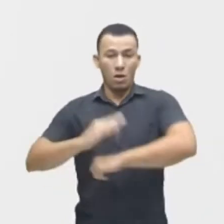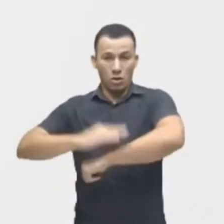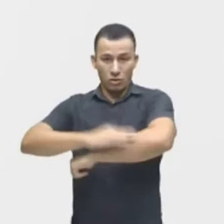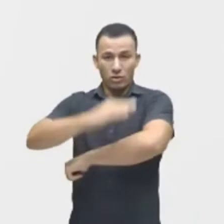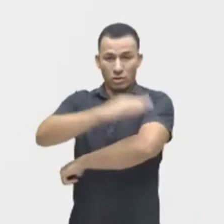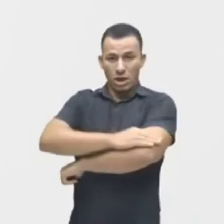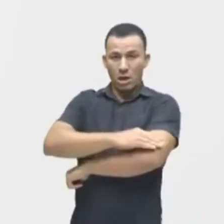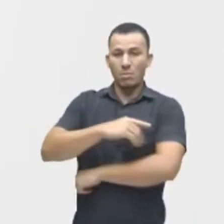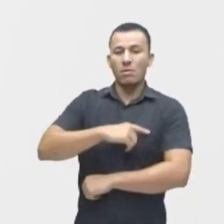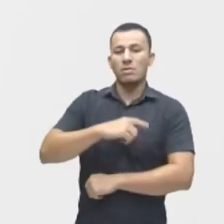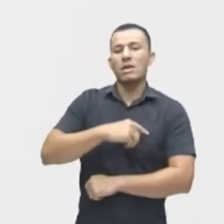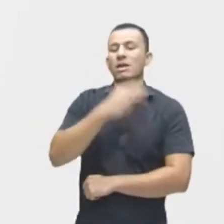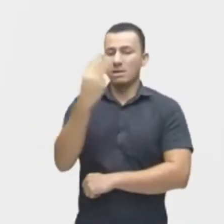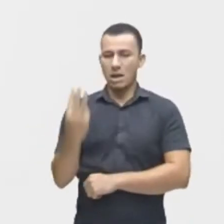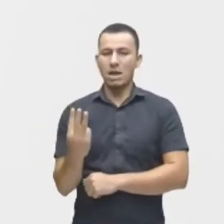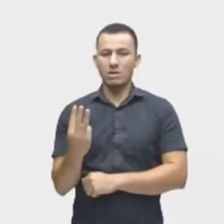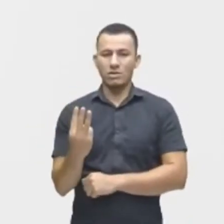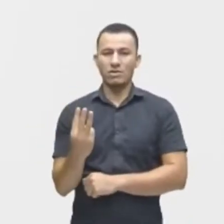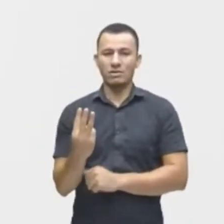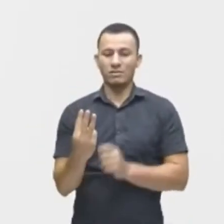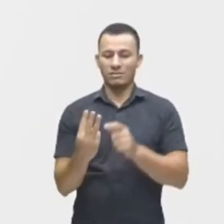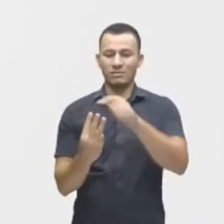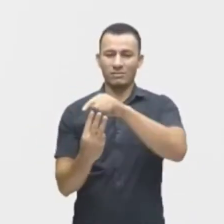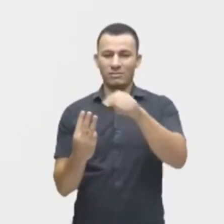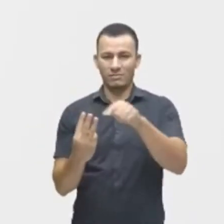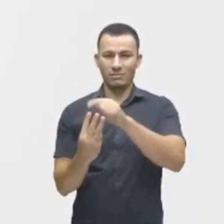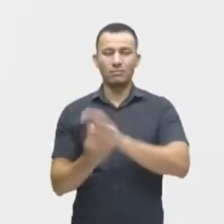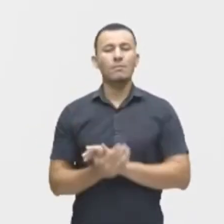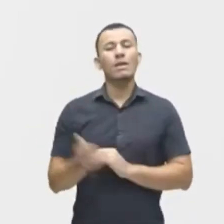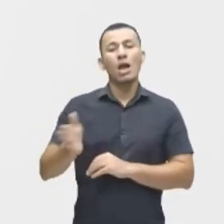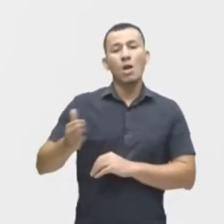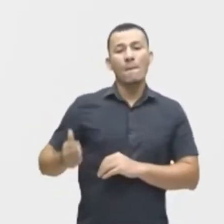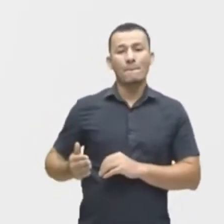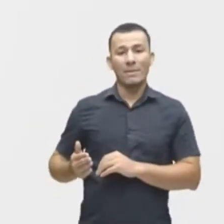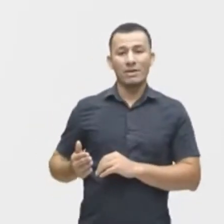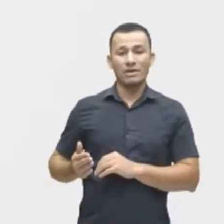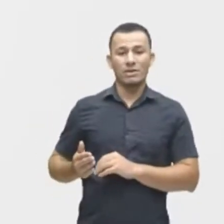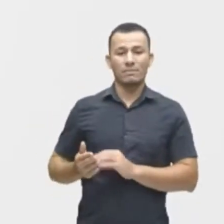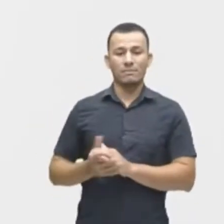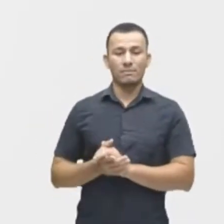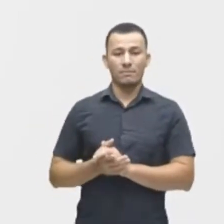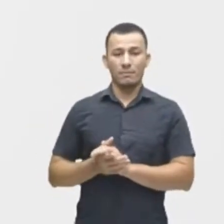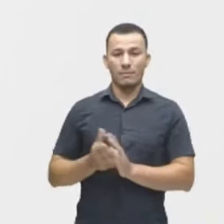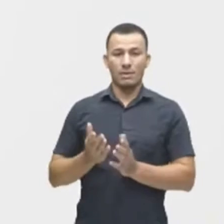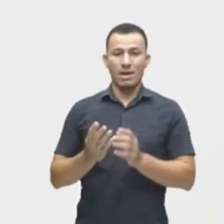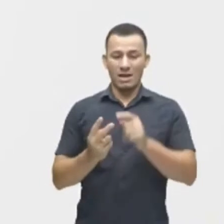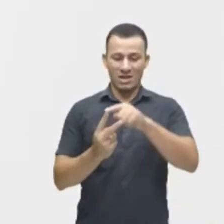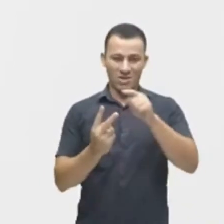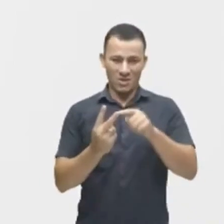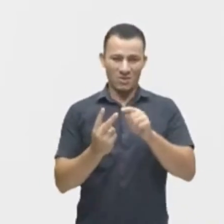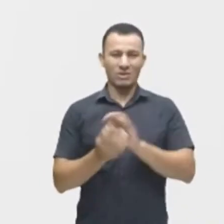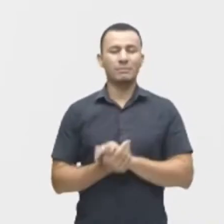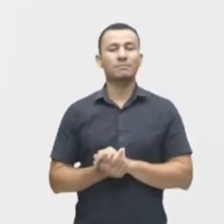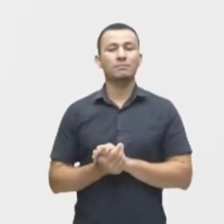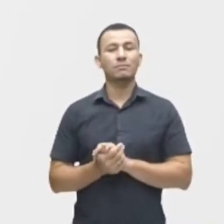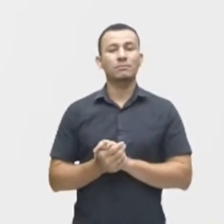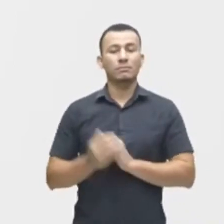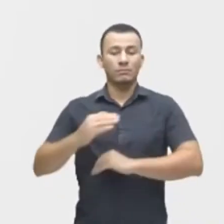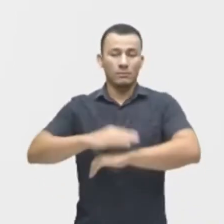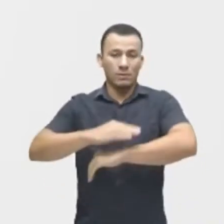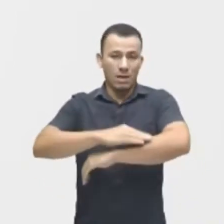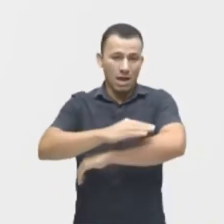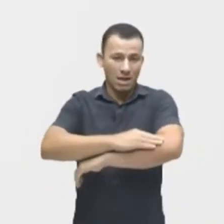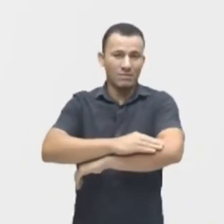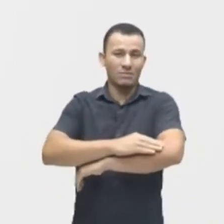um ventrículo, tá bom? Os peixes, nós já temos 4 cavidades. As aves, 4 cavidades e os mamíferos,